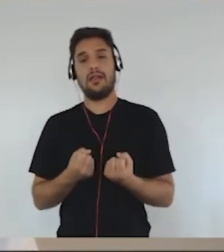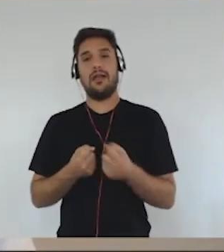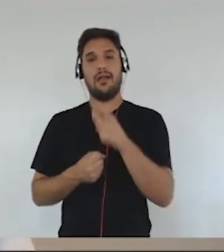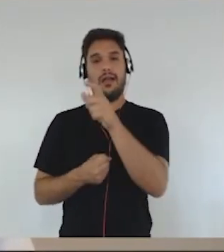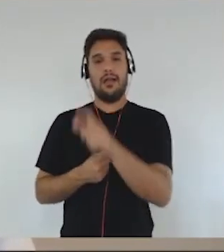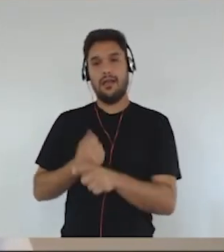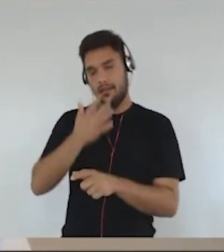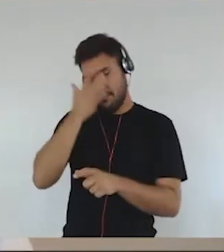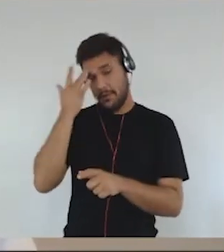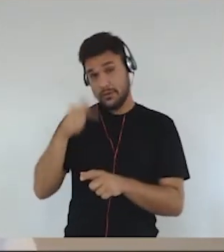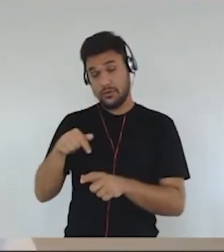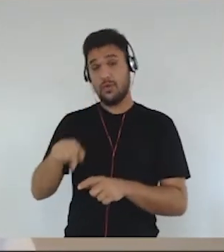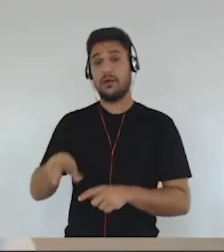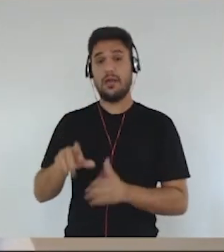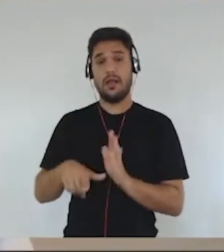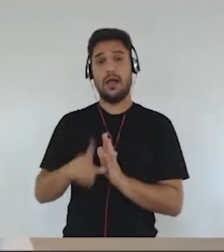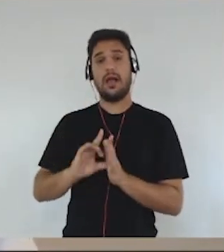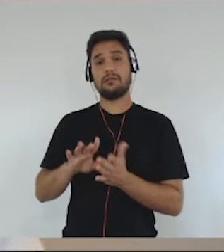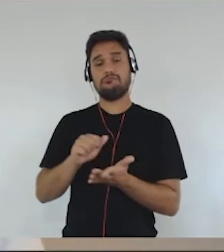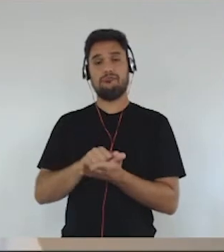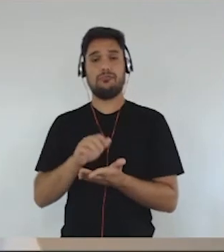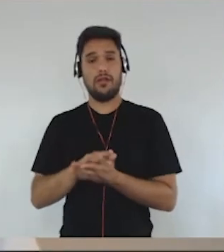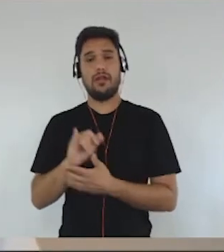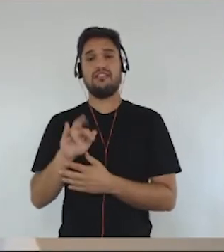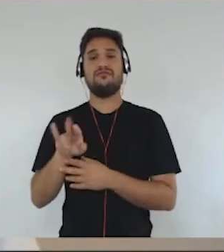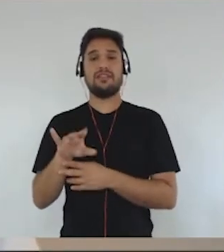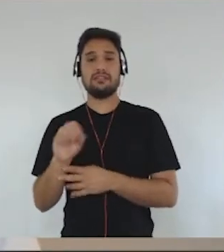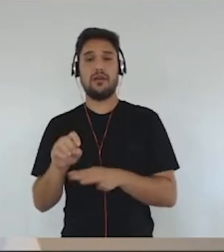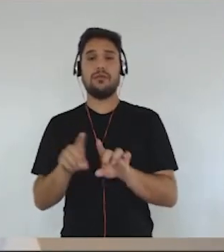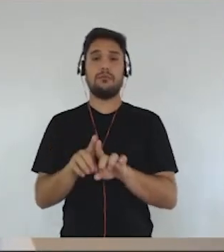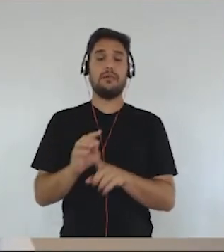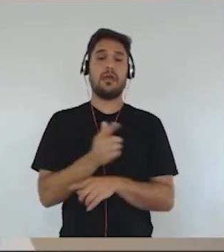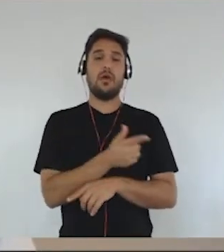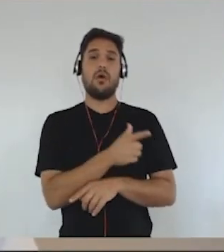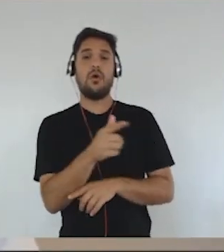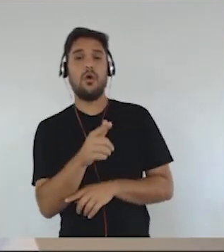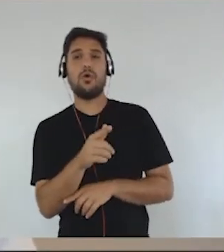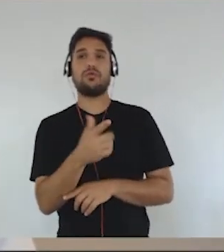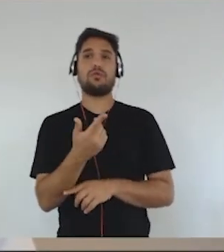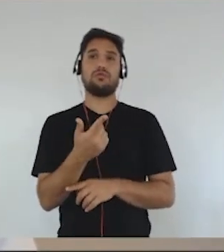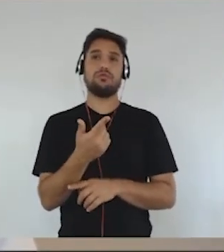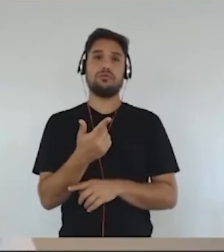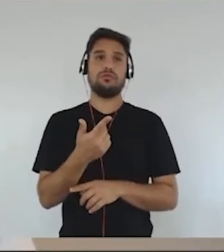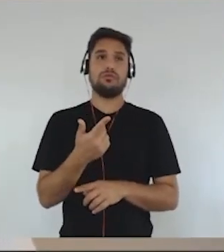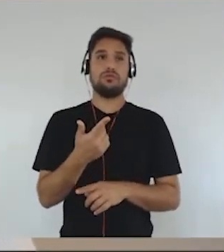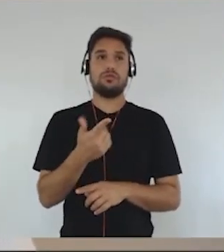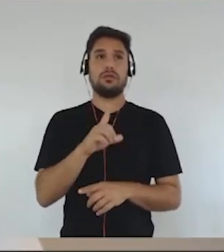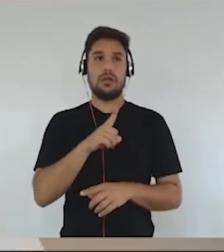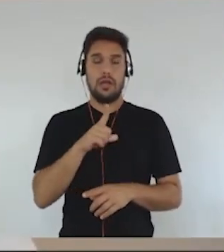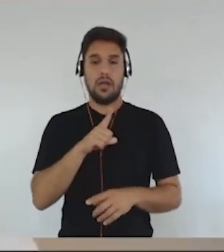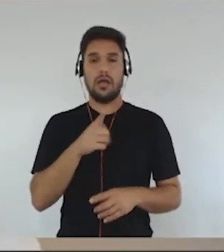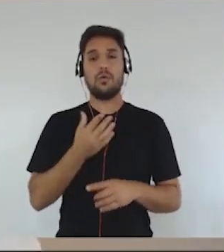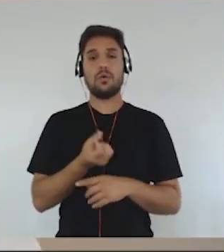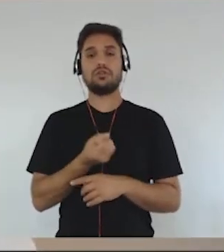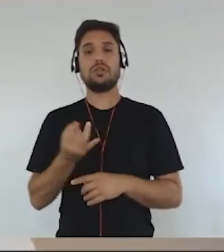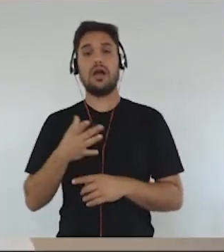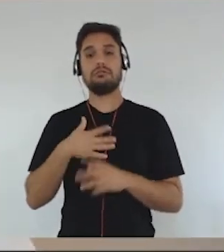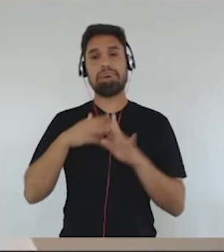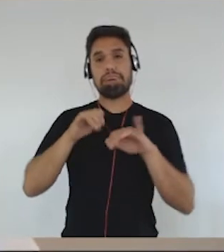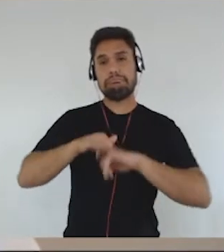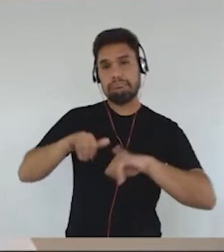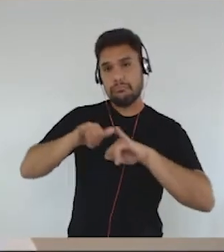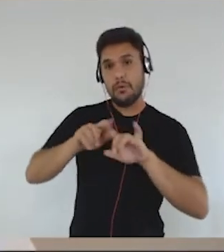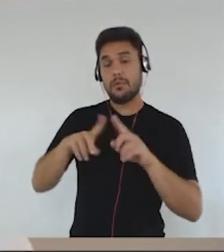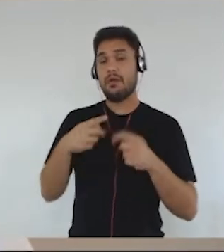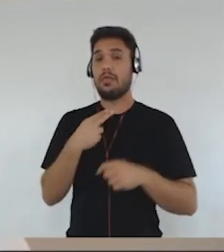pessoa que se colocou numa posição de infração, e também dos demais pares, embora haja uma certa reserva quanto à publicização,